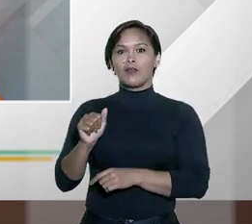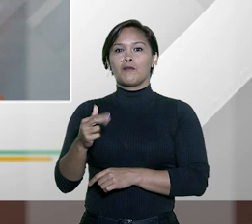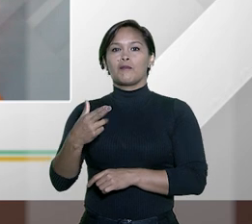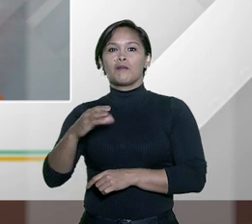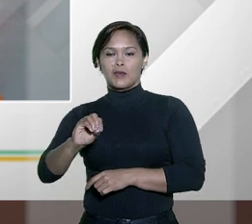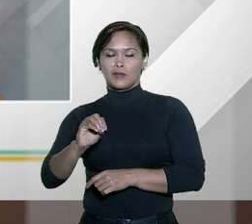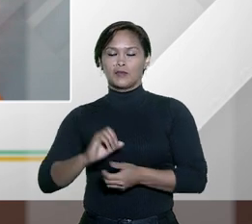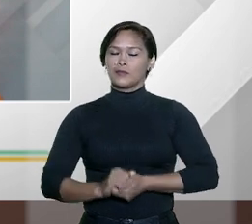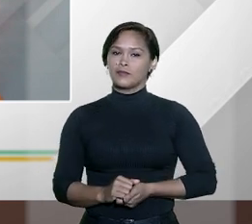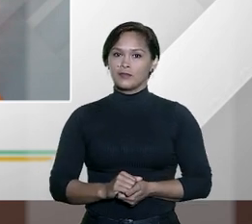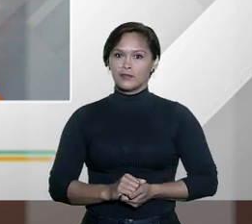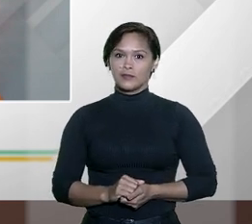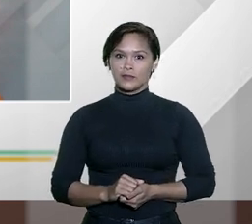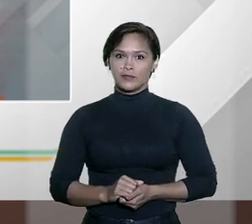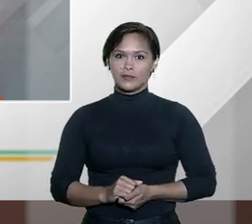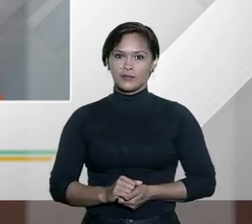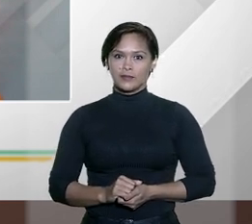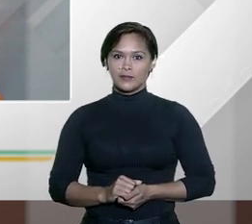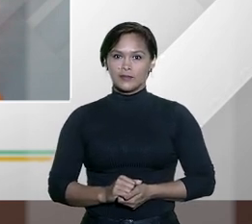Marco.